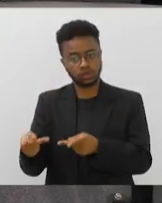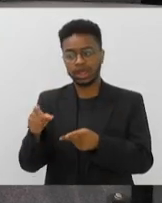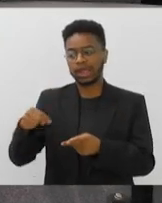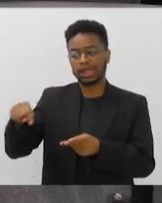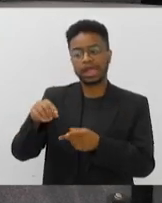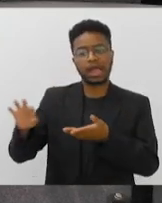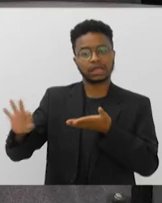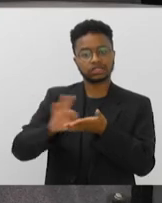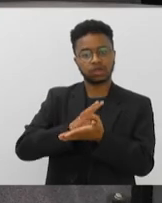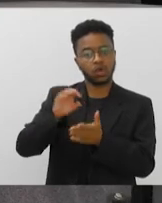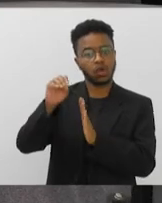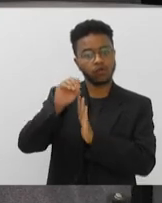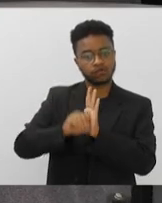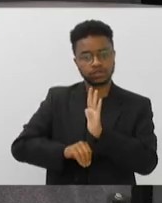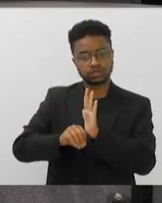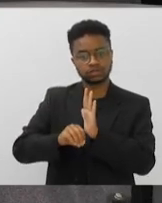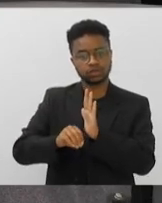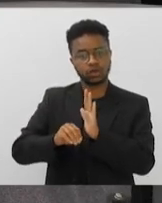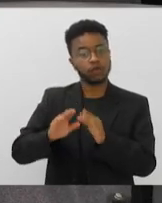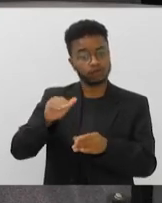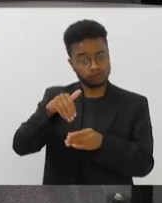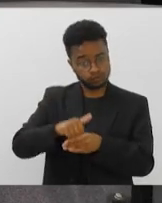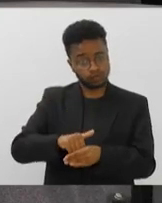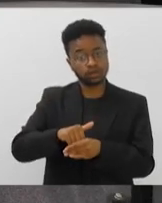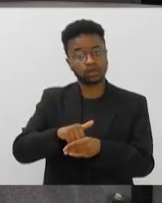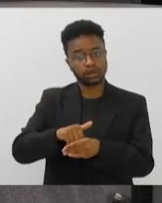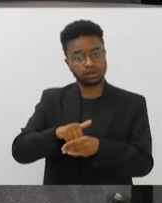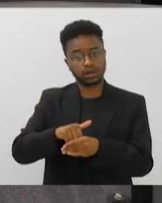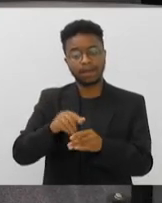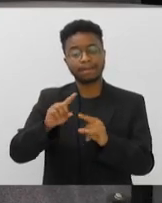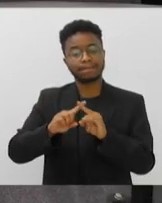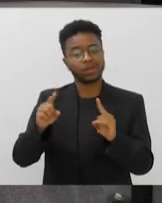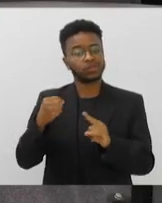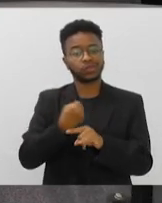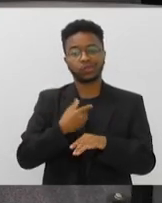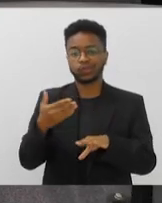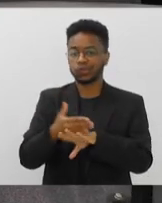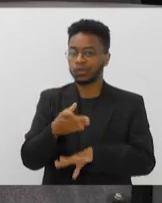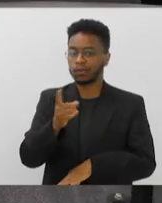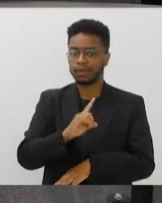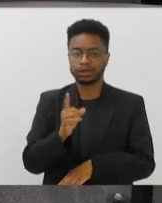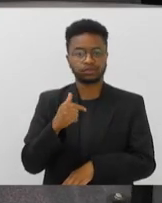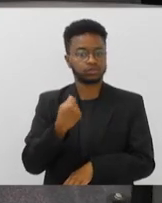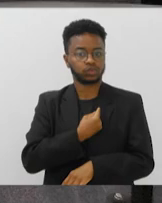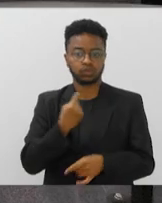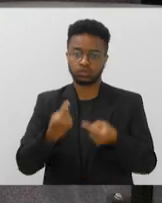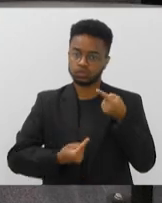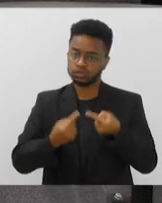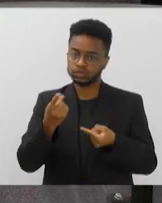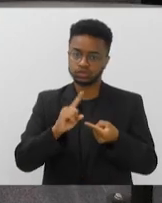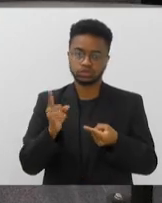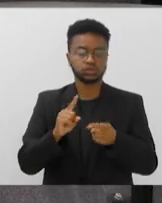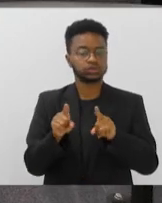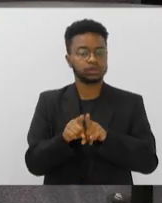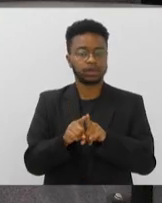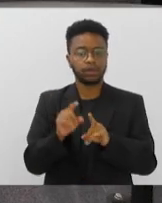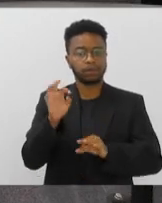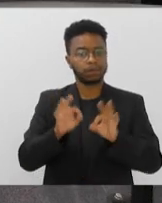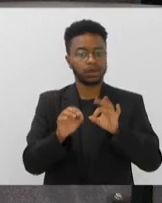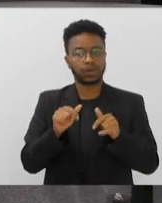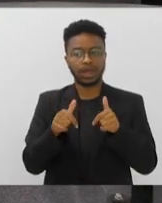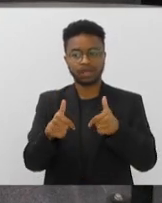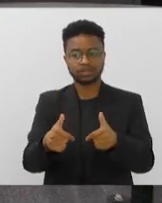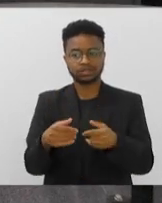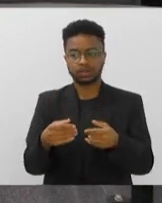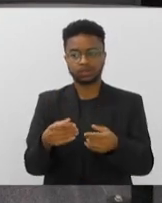Ofício eles não impediram isso e votaram votaram sem a nossa participação lá sem a nossa discussão sem o nosso plano ação então a